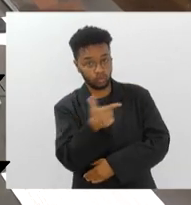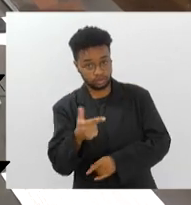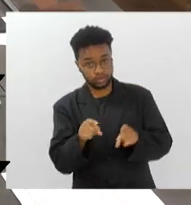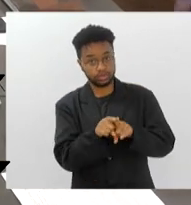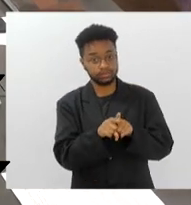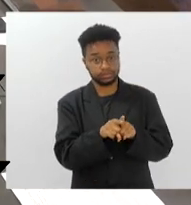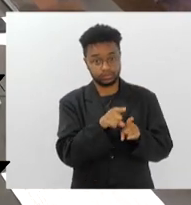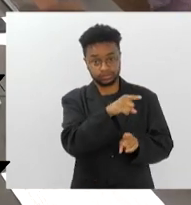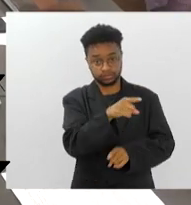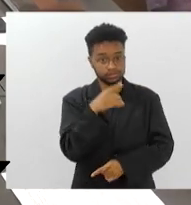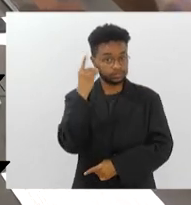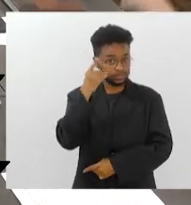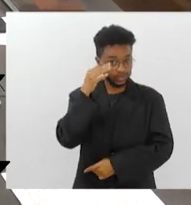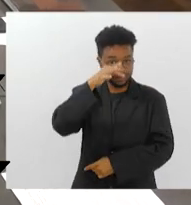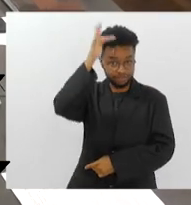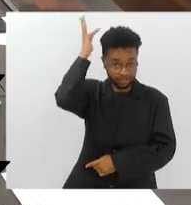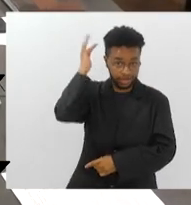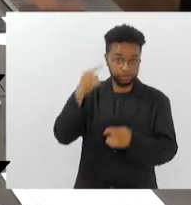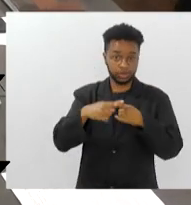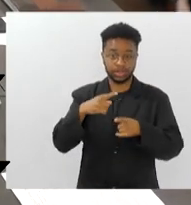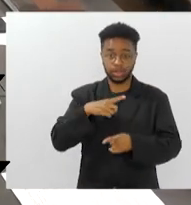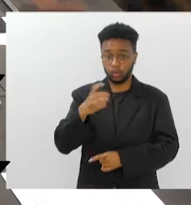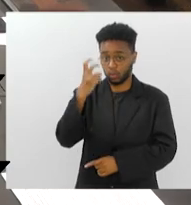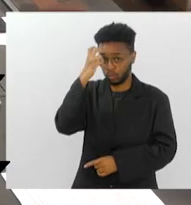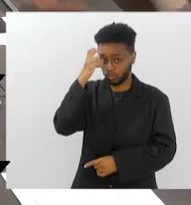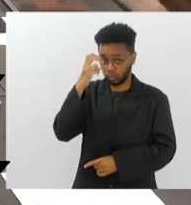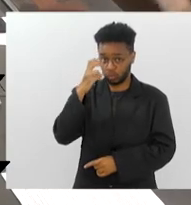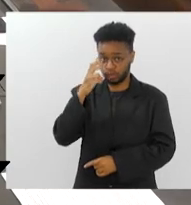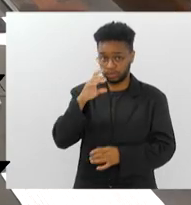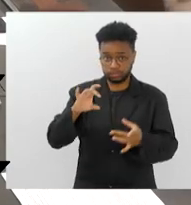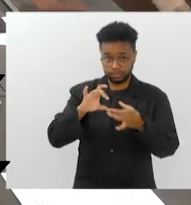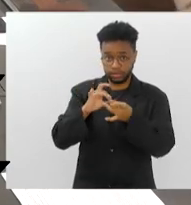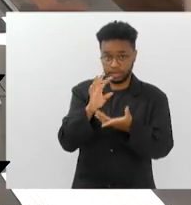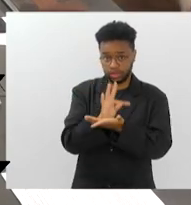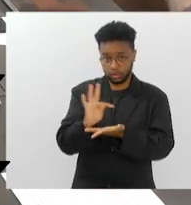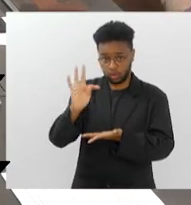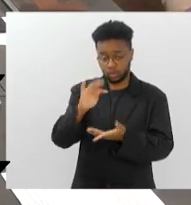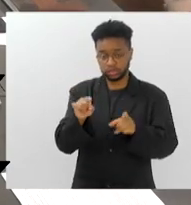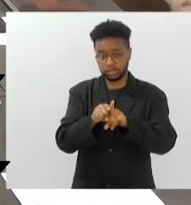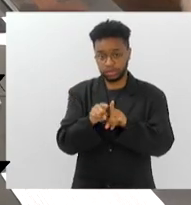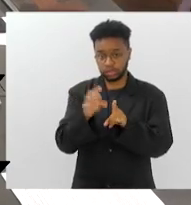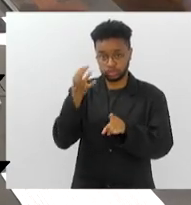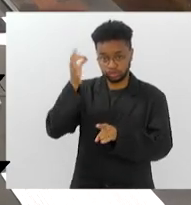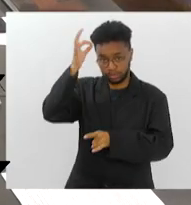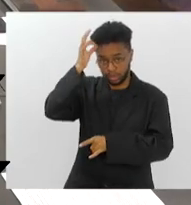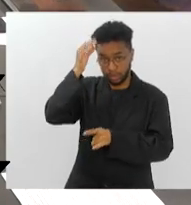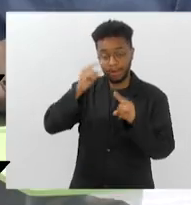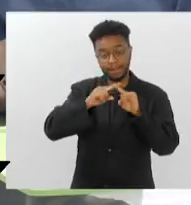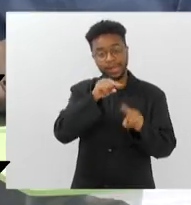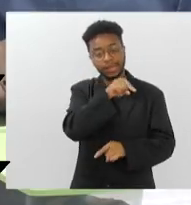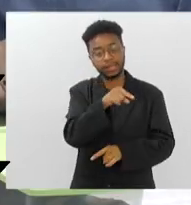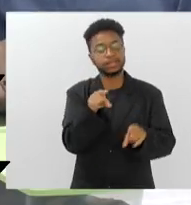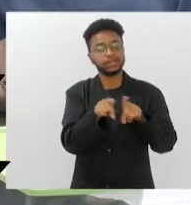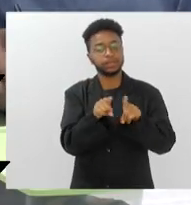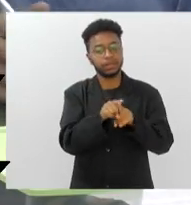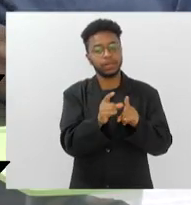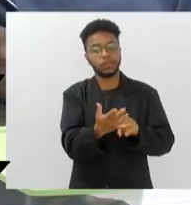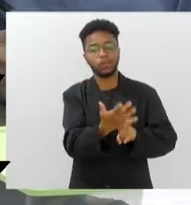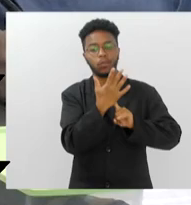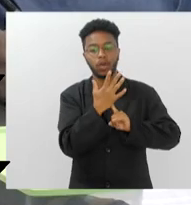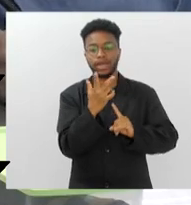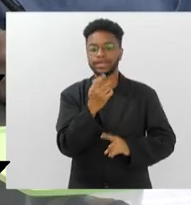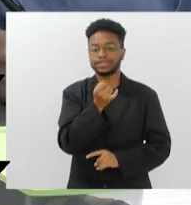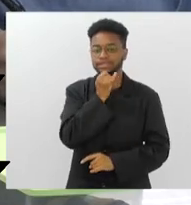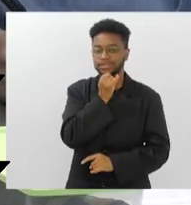porque ele também com toda a sua cultura teológica espiritual etc que ele também traga para nós exemplo do deputado